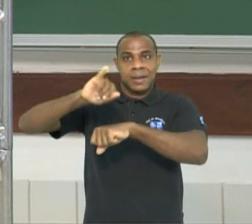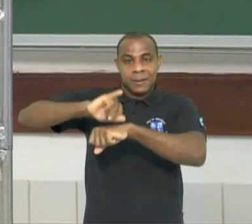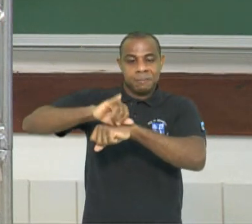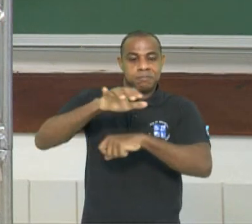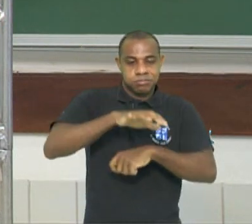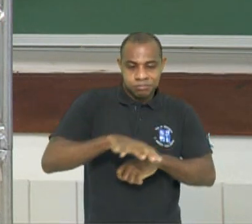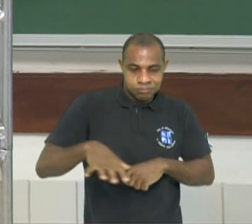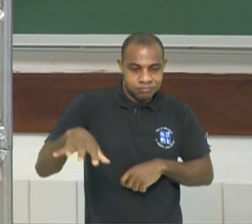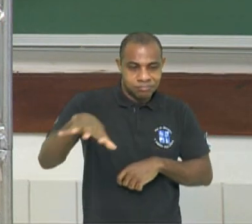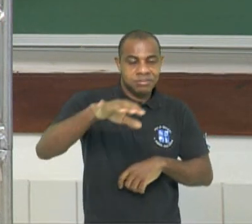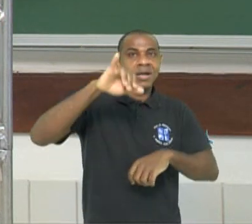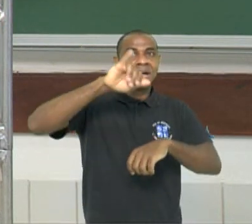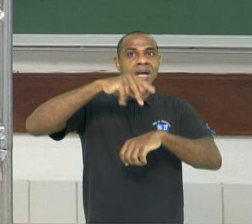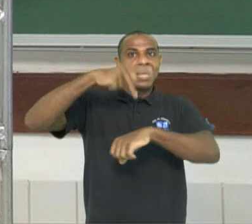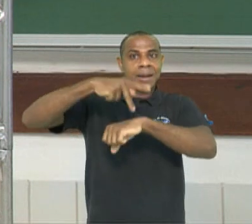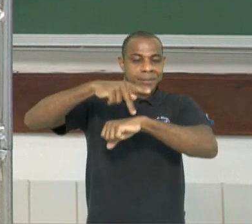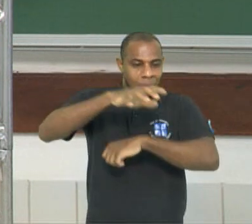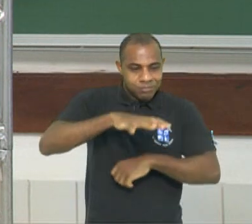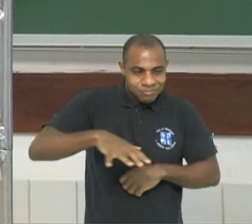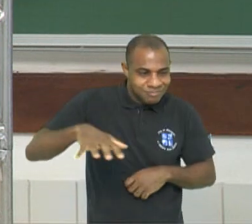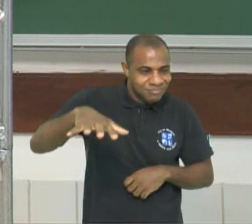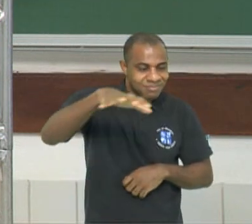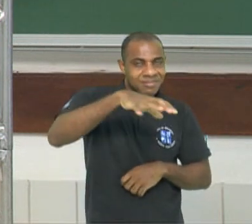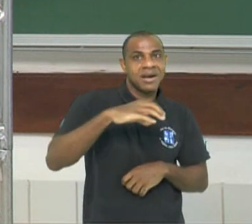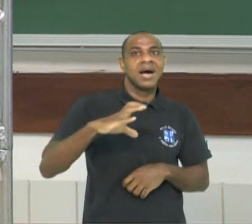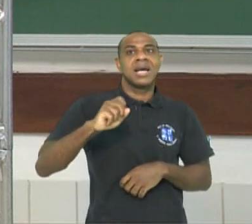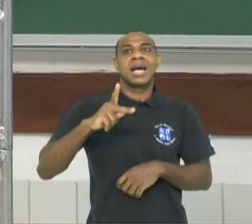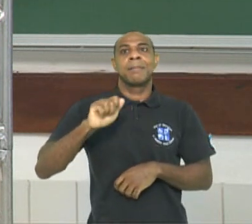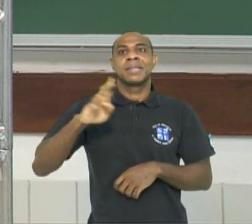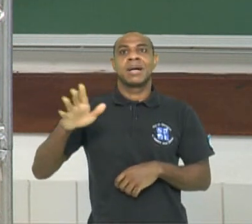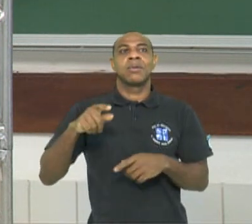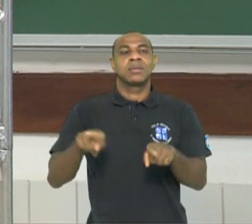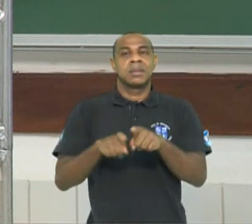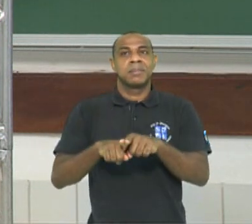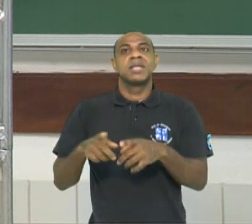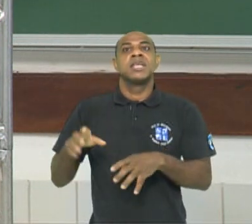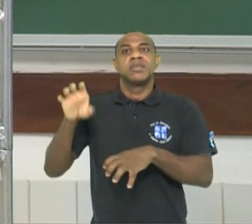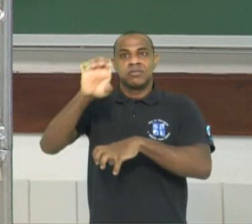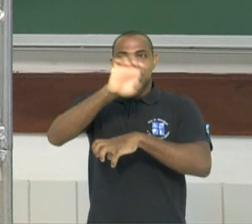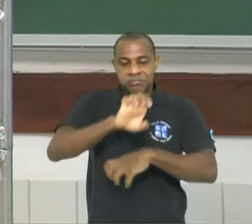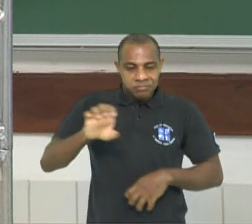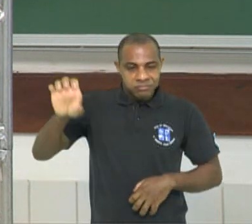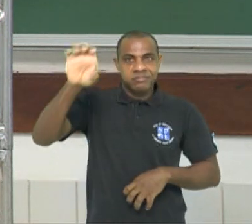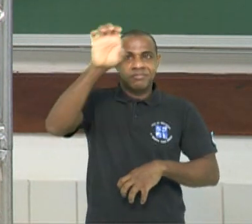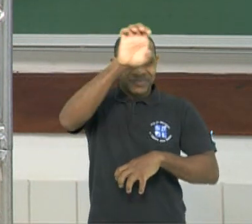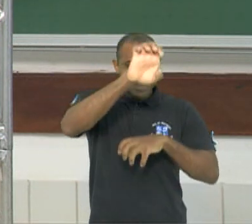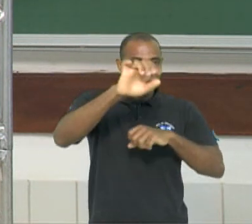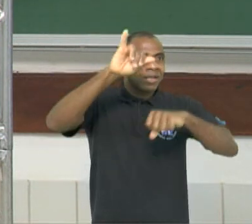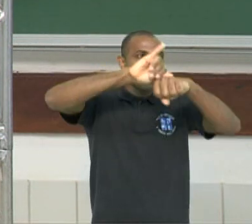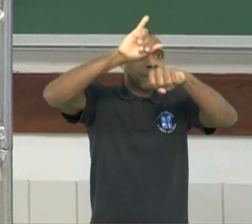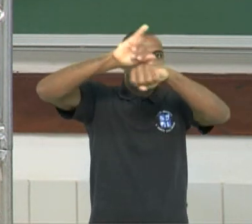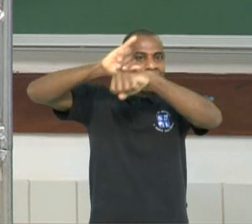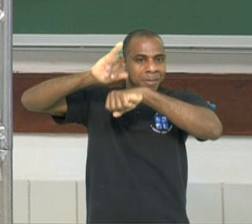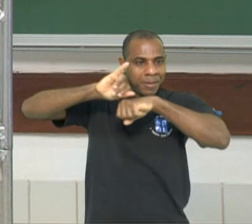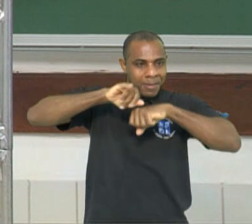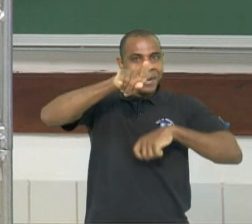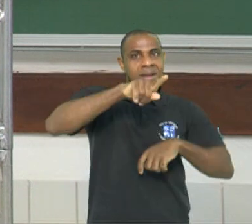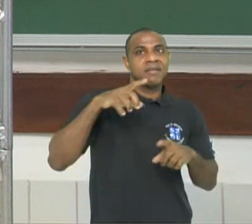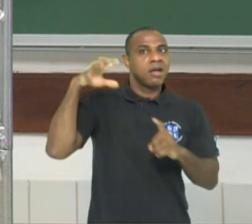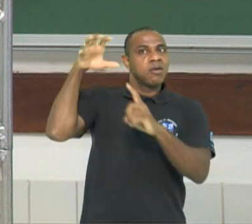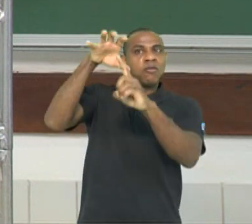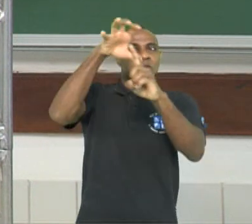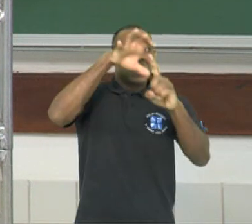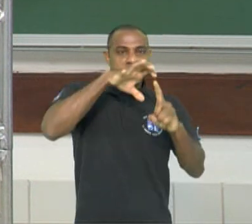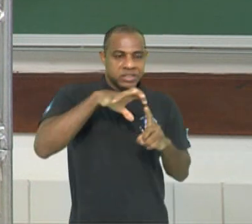regionais, que também são capitais, que podem ser capitais de estado, que vão influenciar uma região também. Então, até que